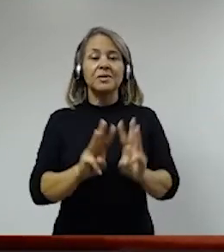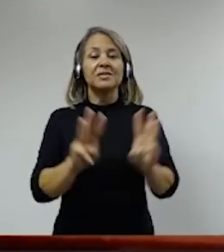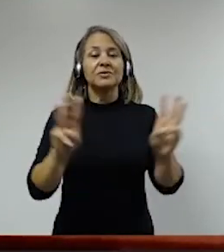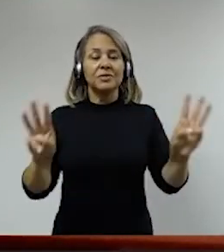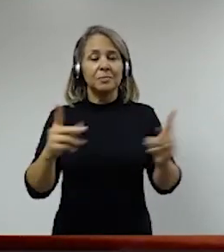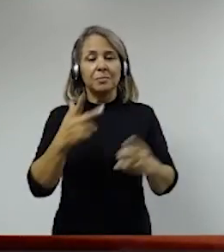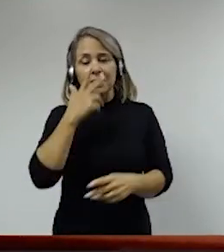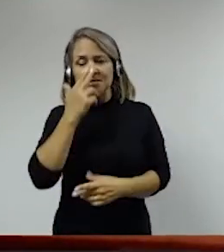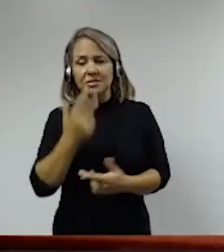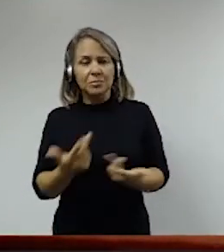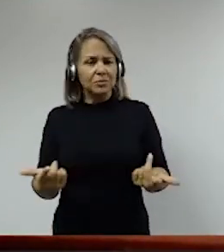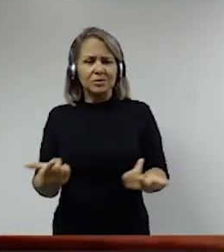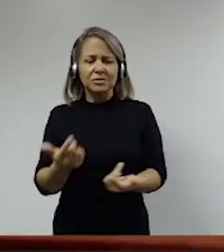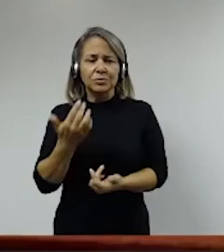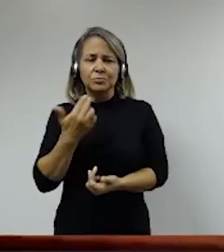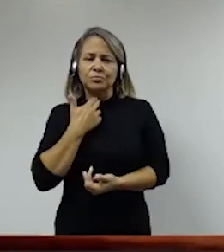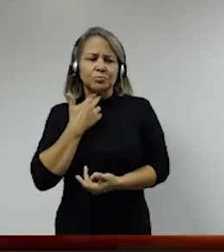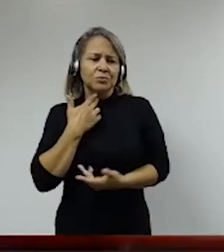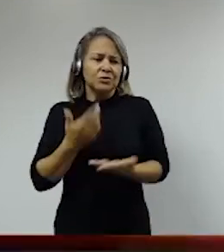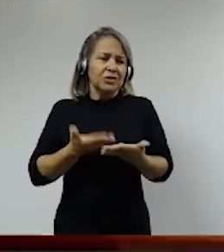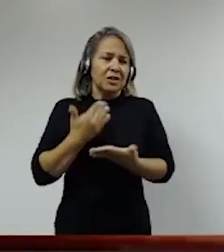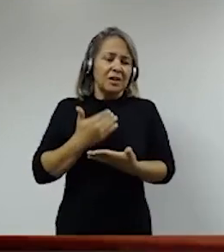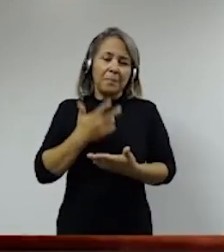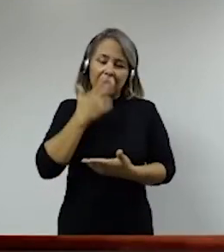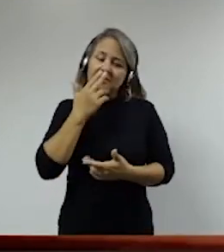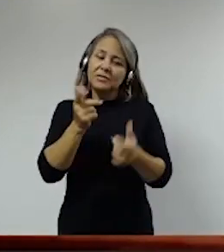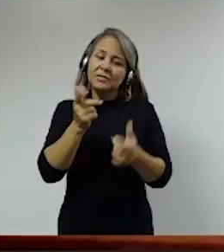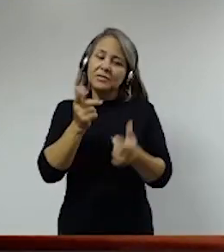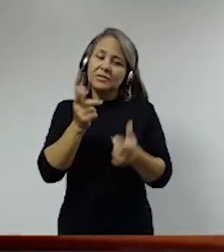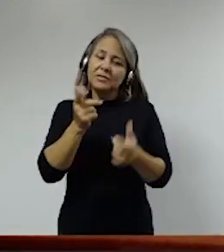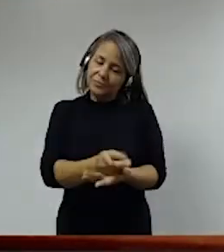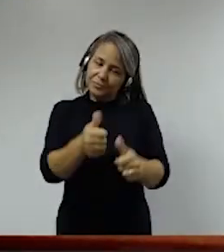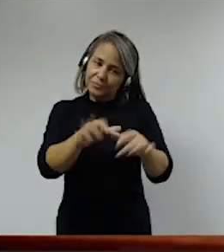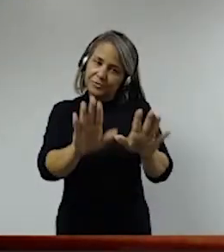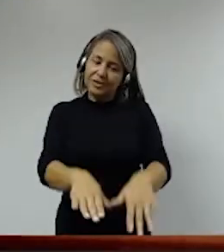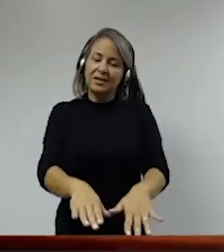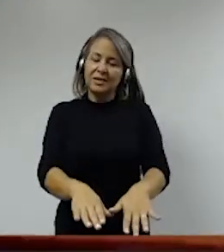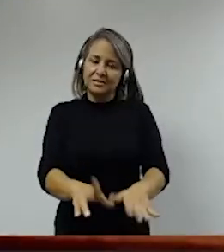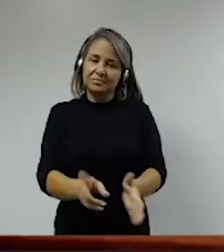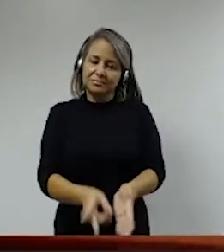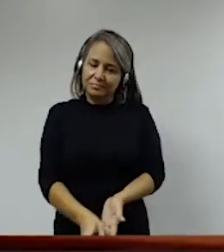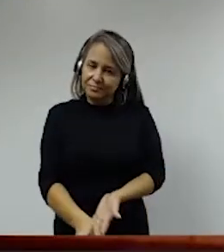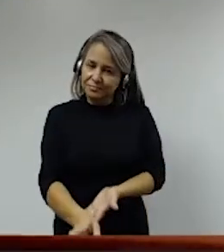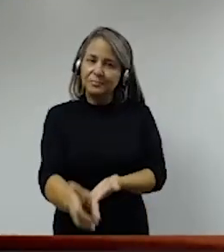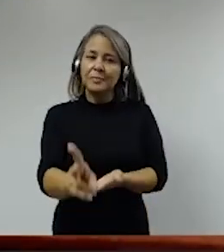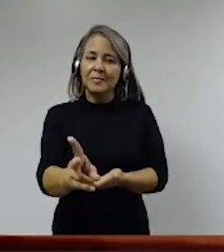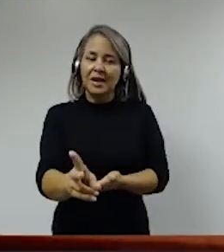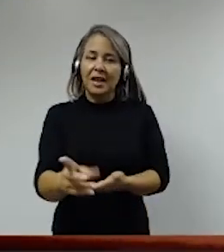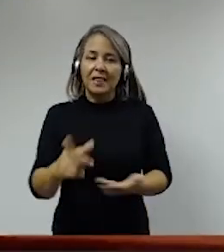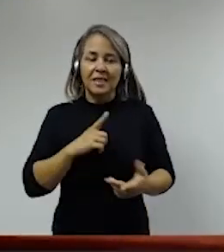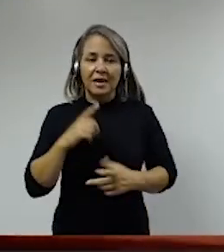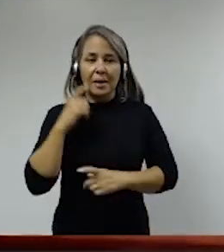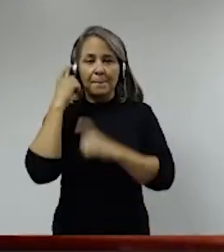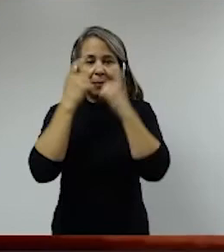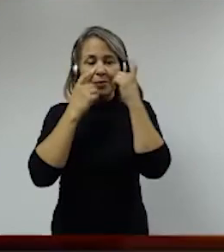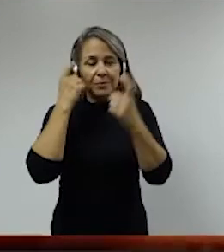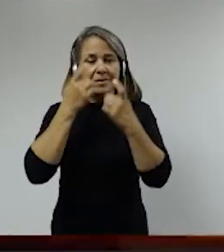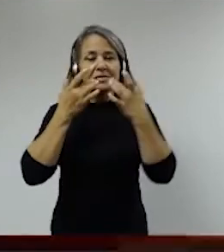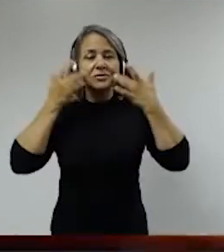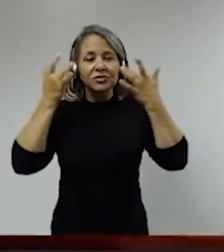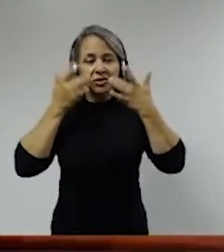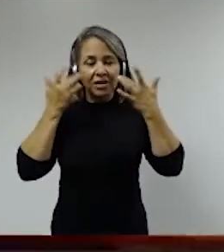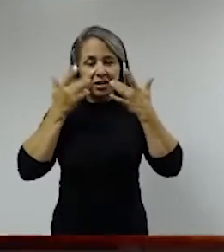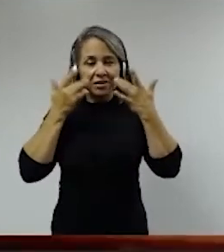muito improvável. Eu acho que esse modelo é um modelo que fica. Ou seja, a preocupação das peças de teatro em se